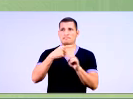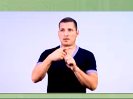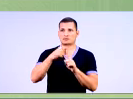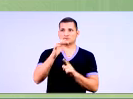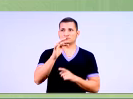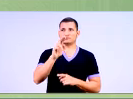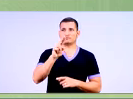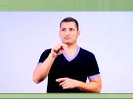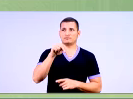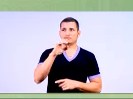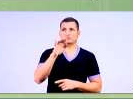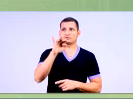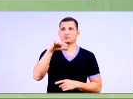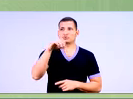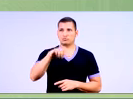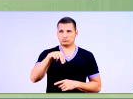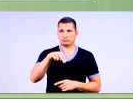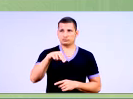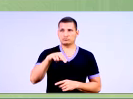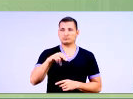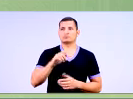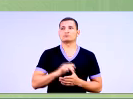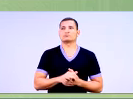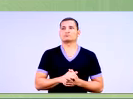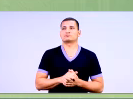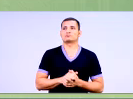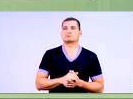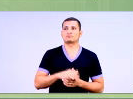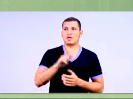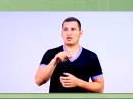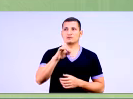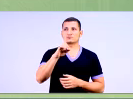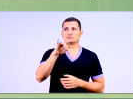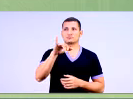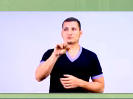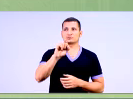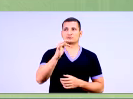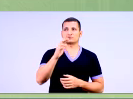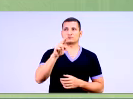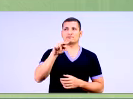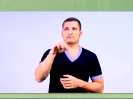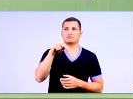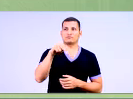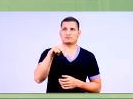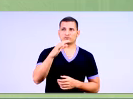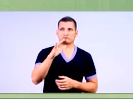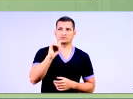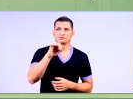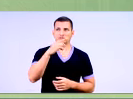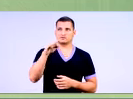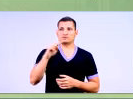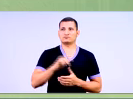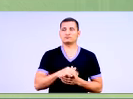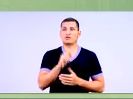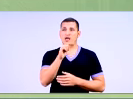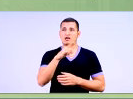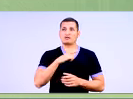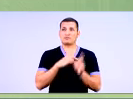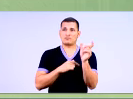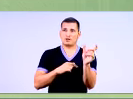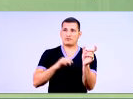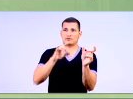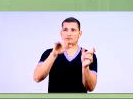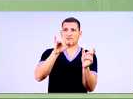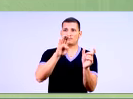Então, function, função, dysfunction, disfunção. Aqui nós temos a palavra busy,